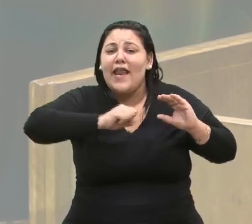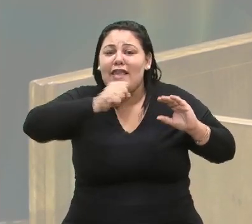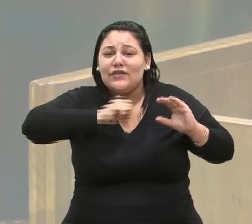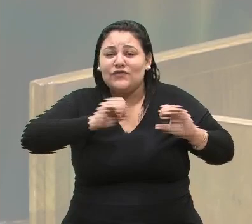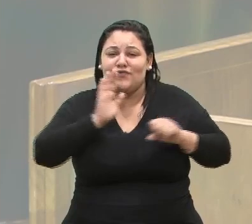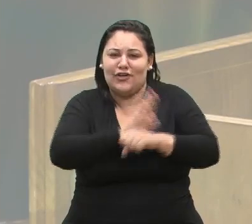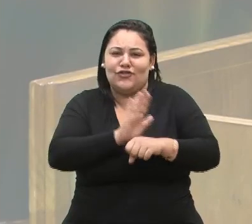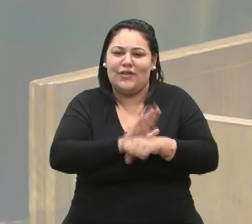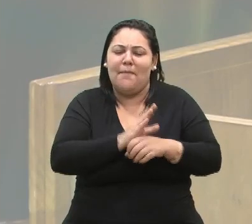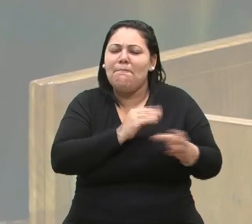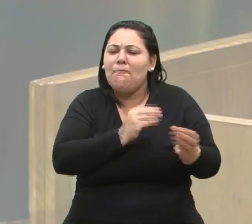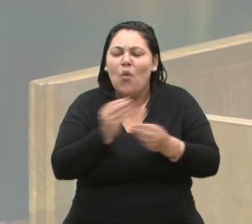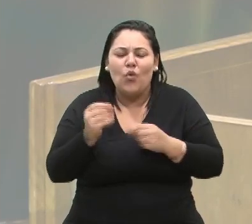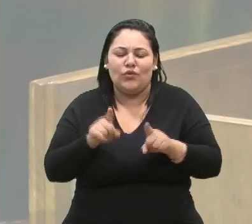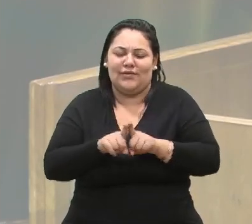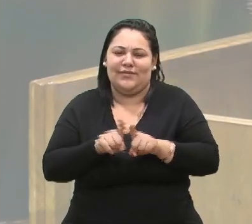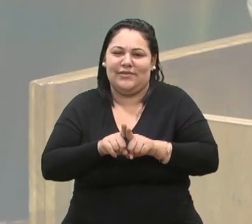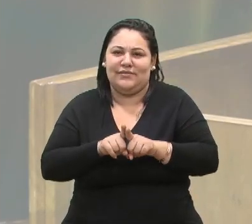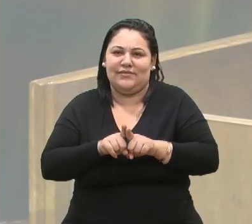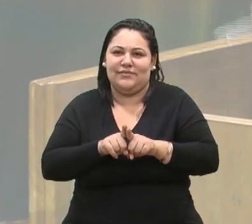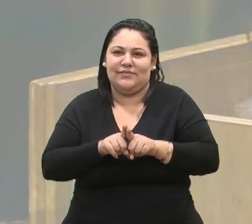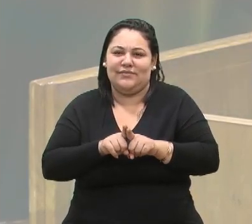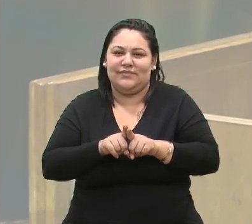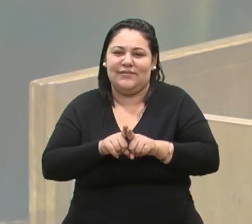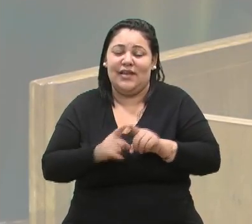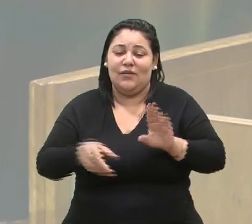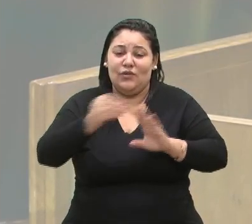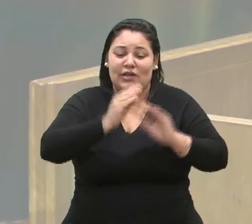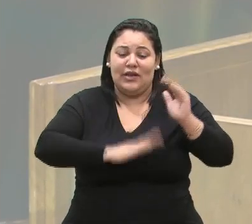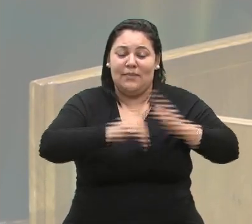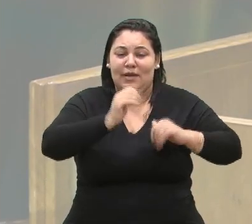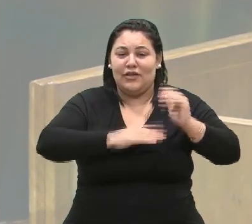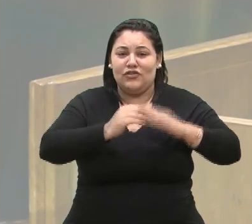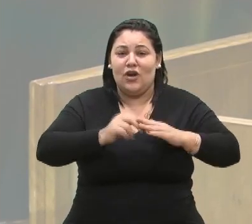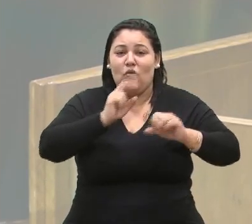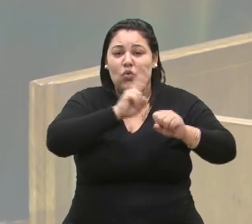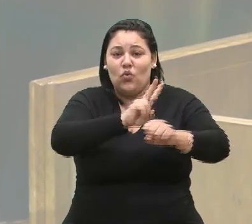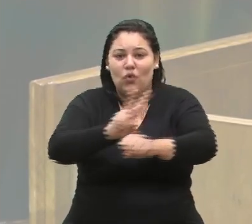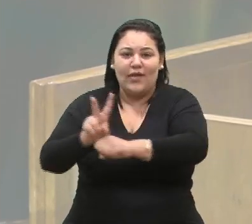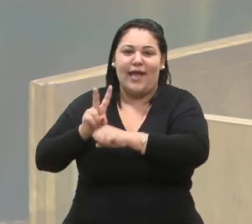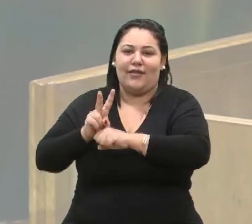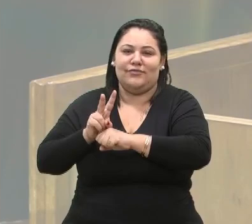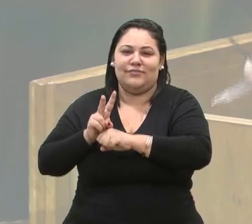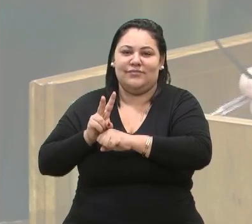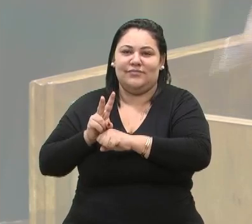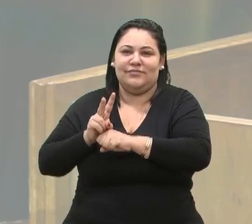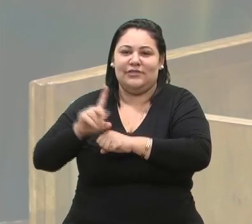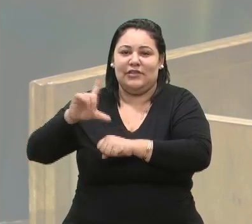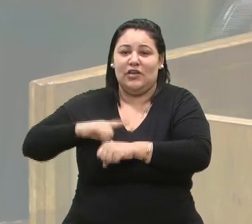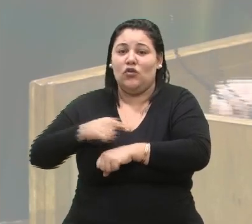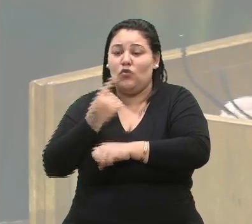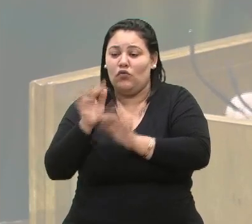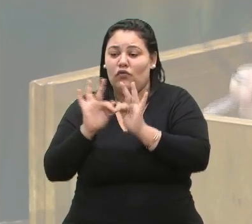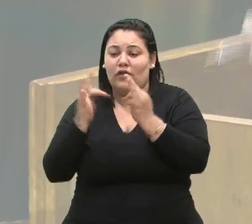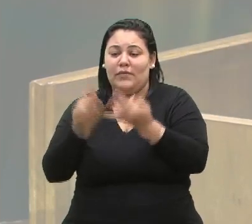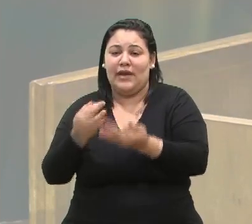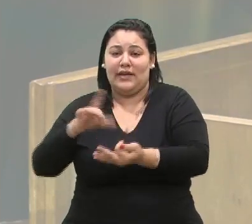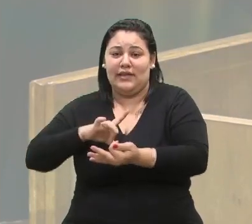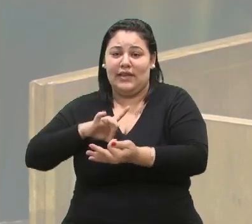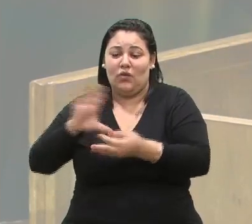o nosso fundo e colocar em prática o cuidado subsidiado, que é um familiar com